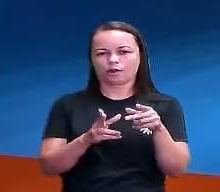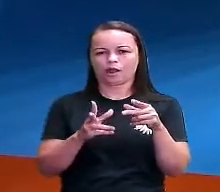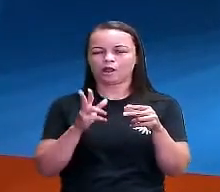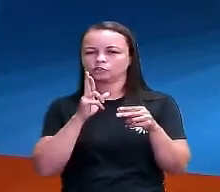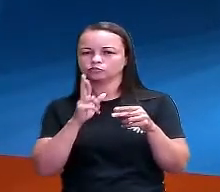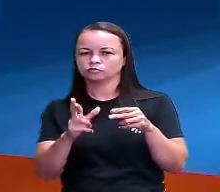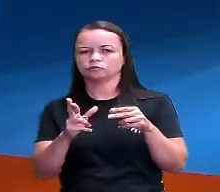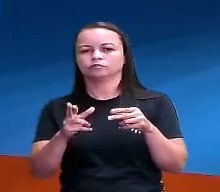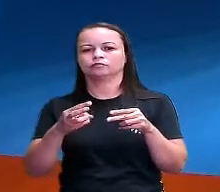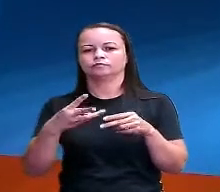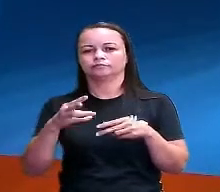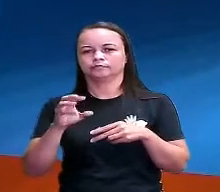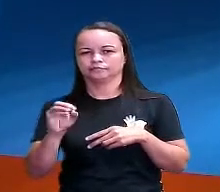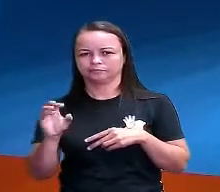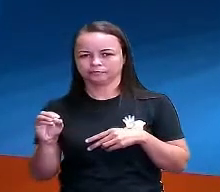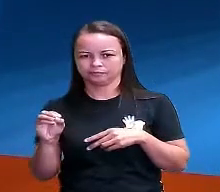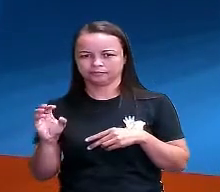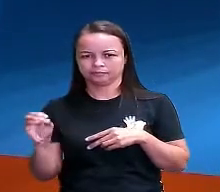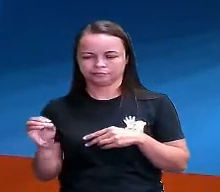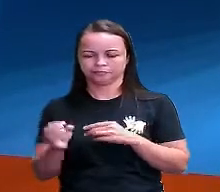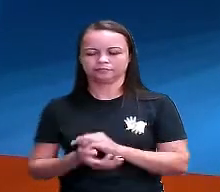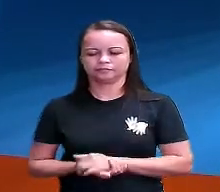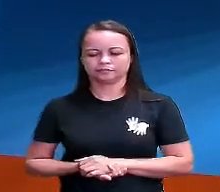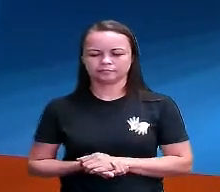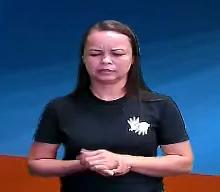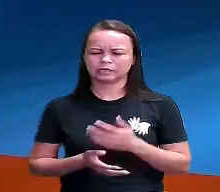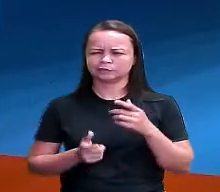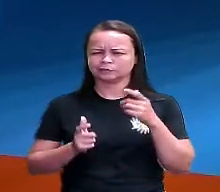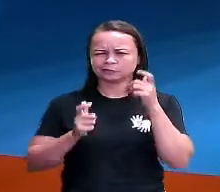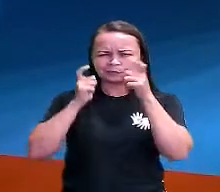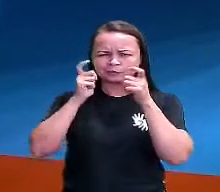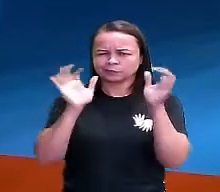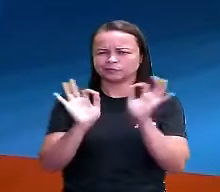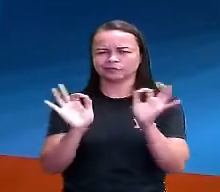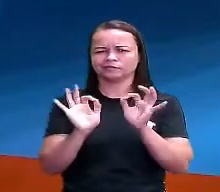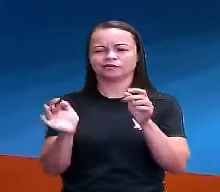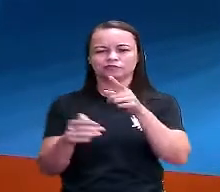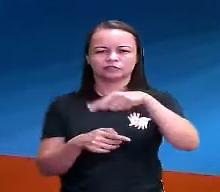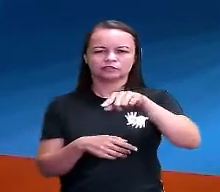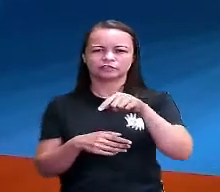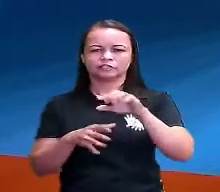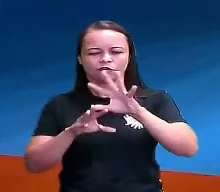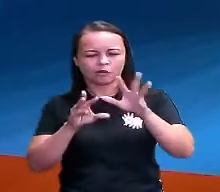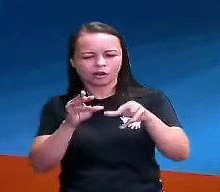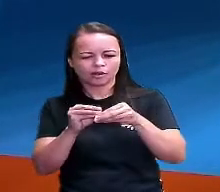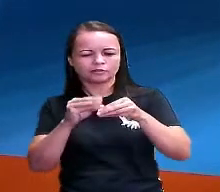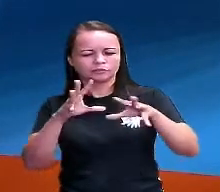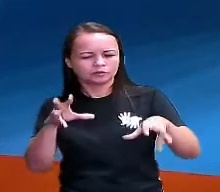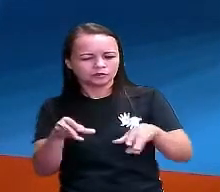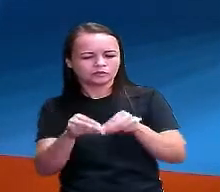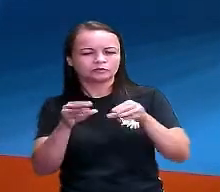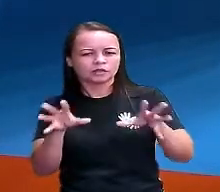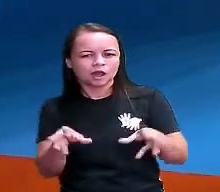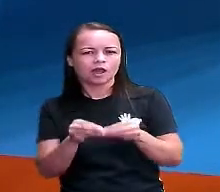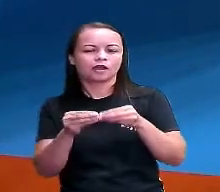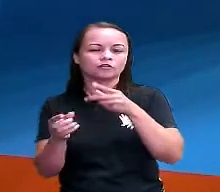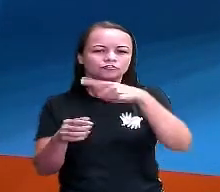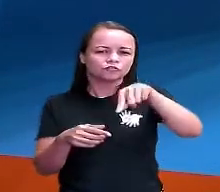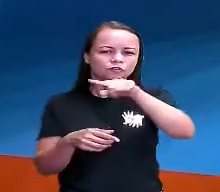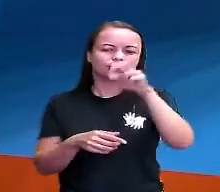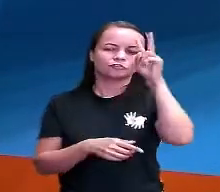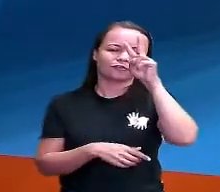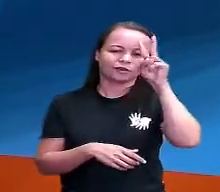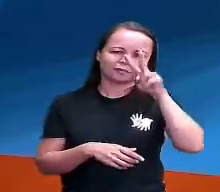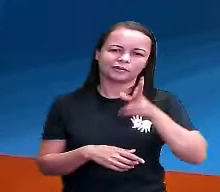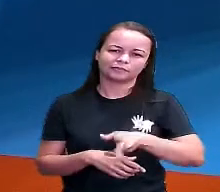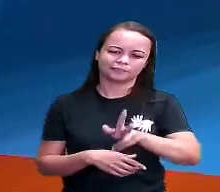Tá certo? Mas não se preocupe, tá? Você vai revisando, você vai construindo, vai revisando as aulas e vai